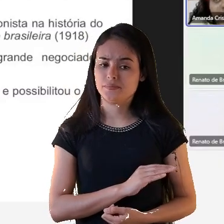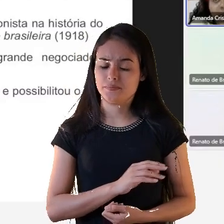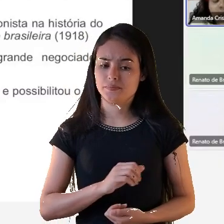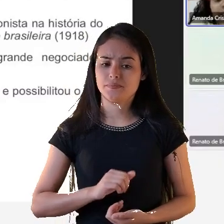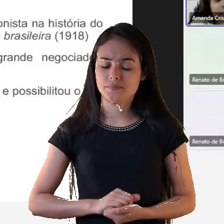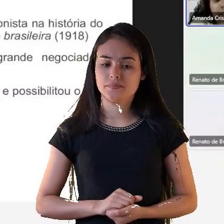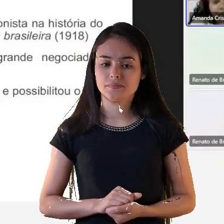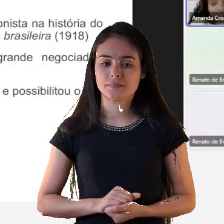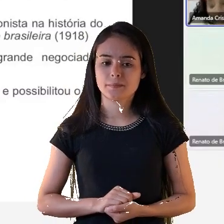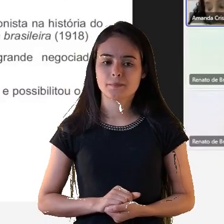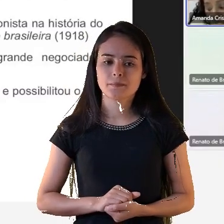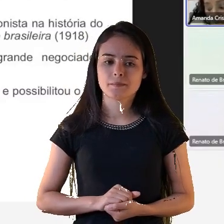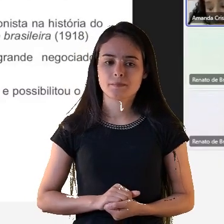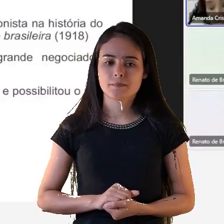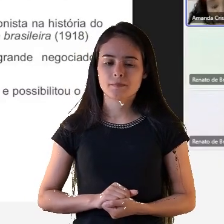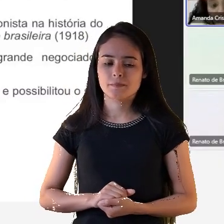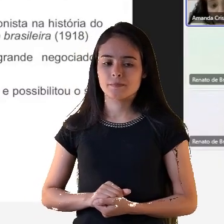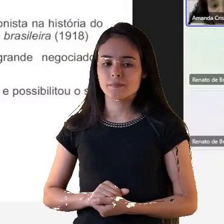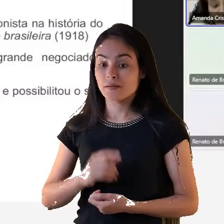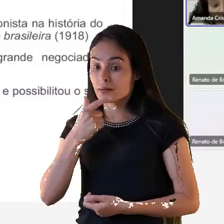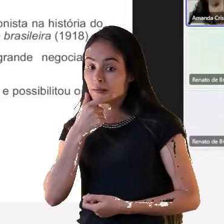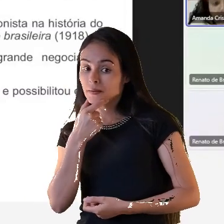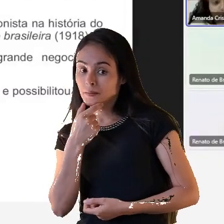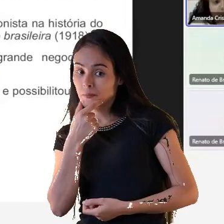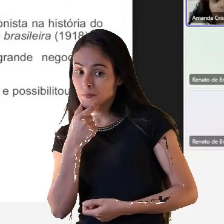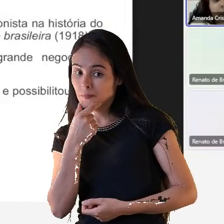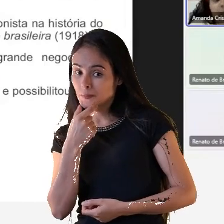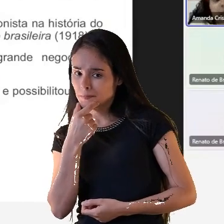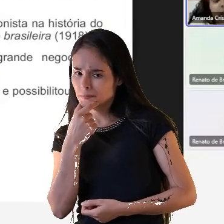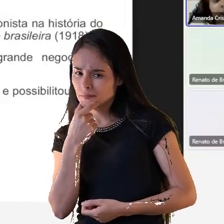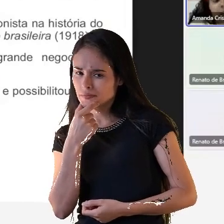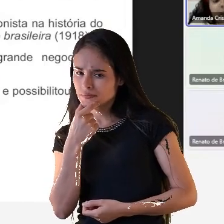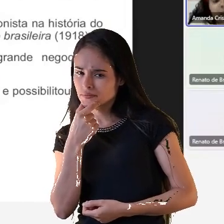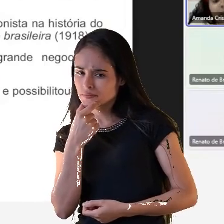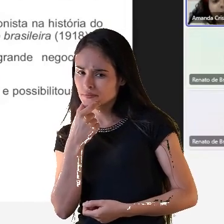de ressignificar totalmente, né,